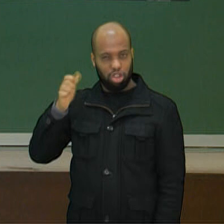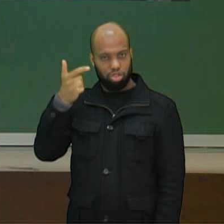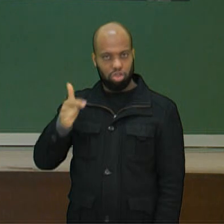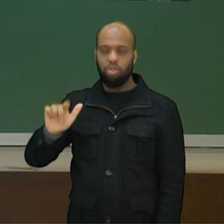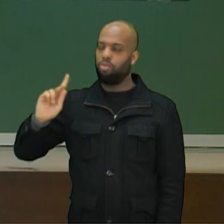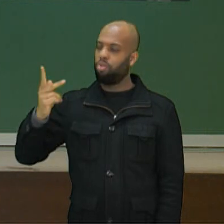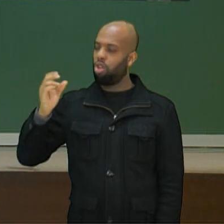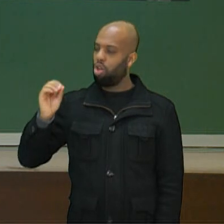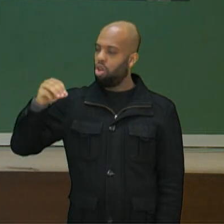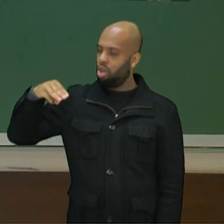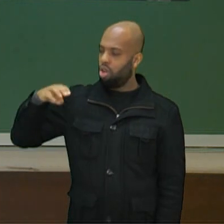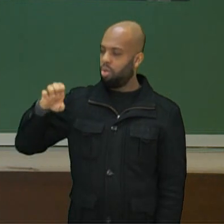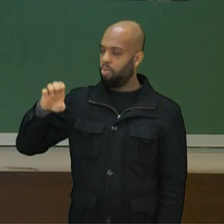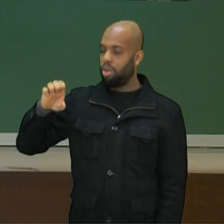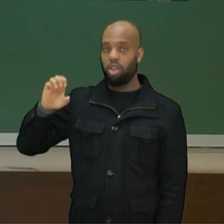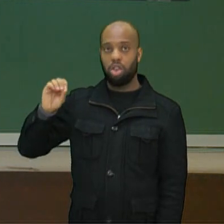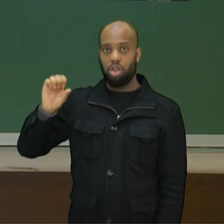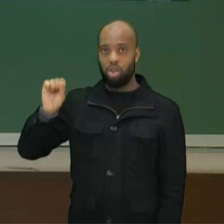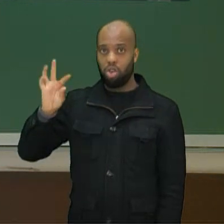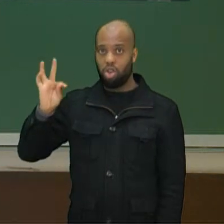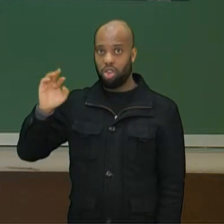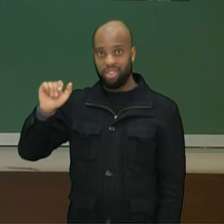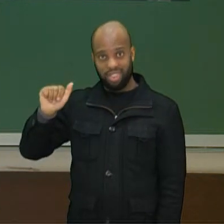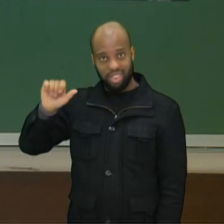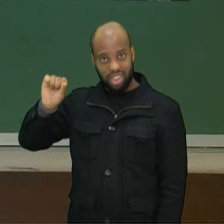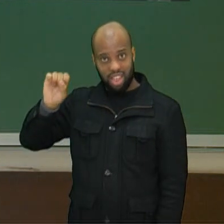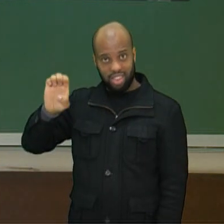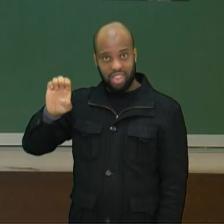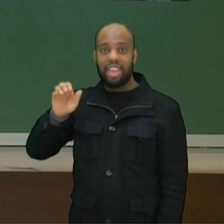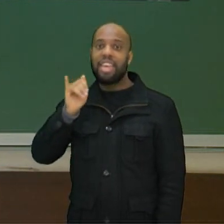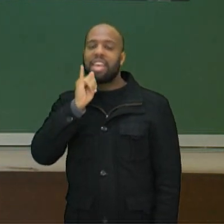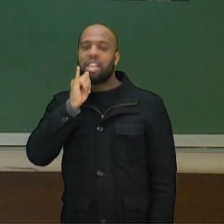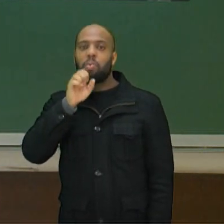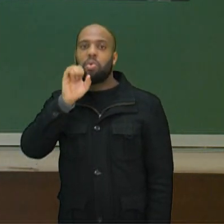estou fazendo exercício, quanto quando eu também estou fazendo.